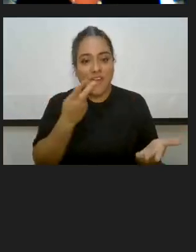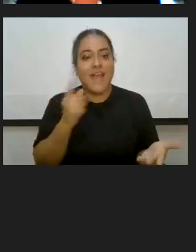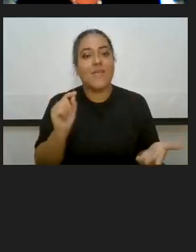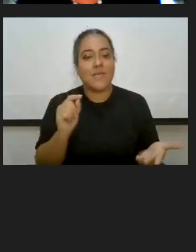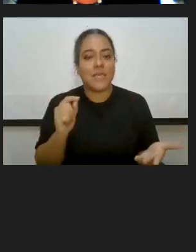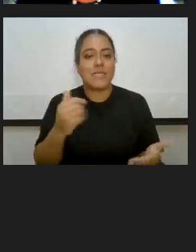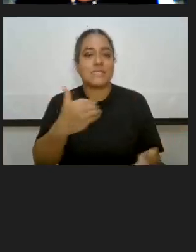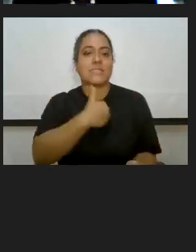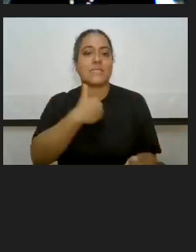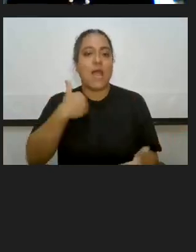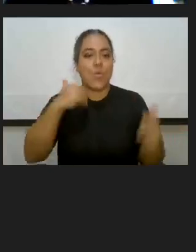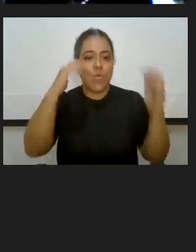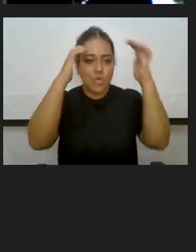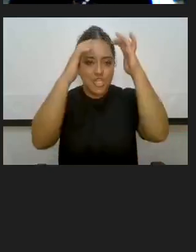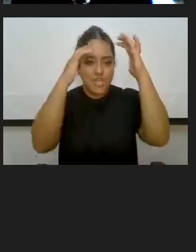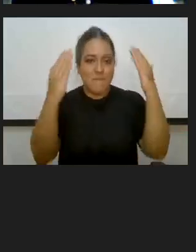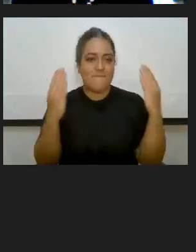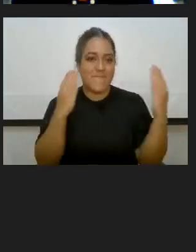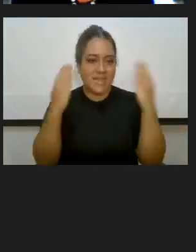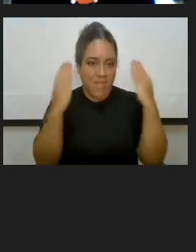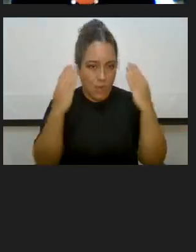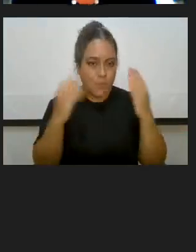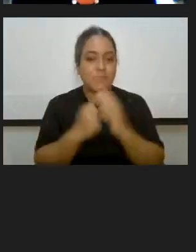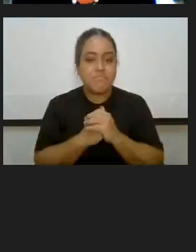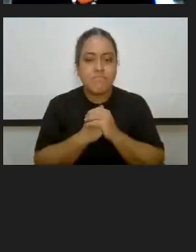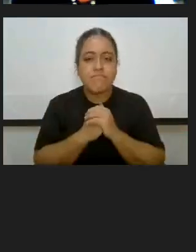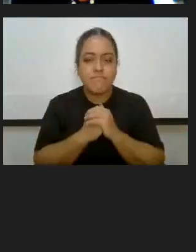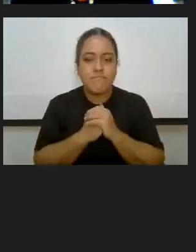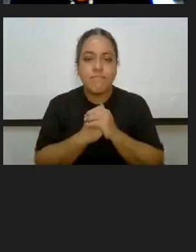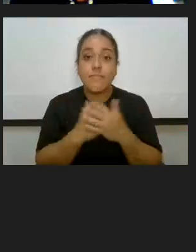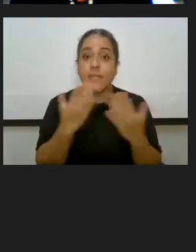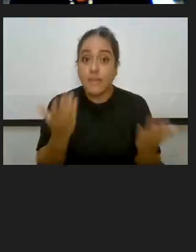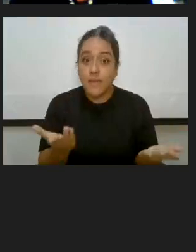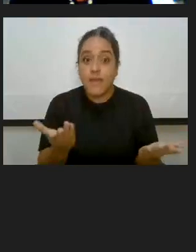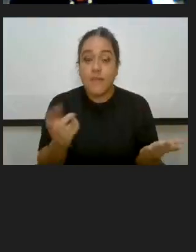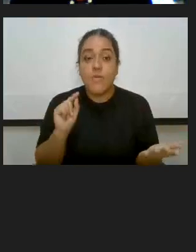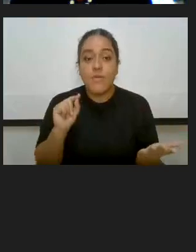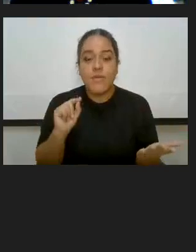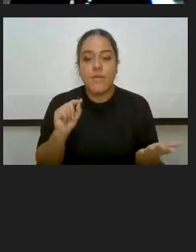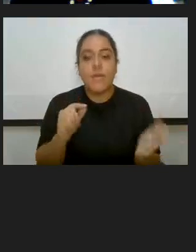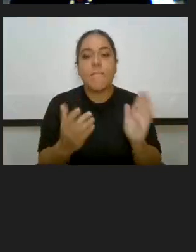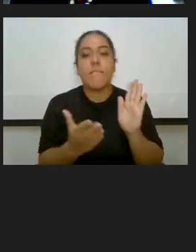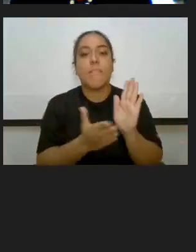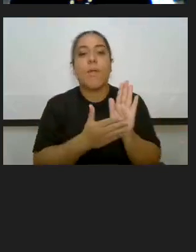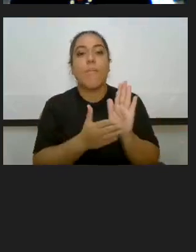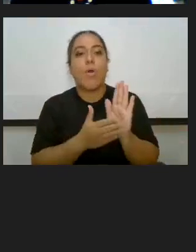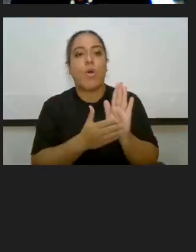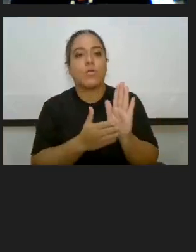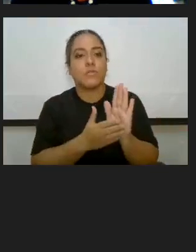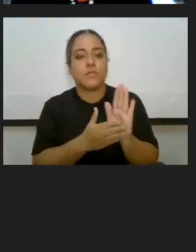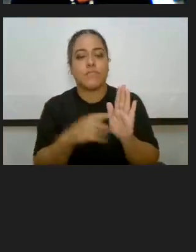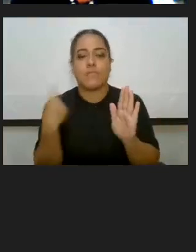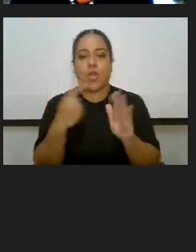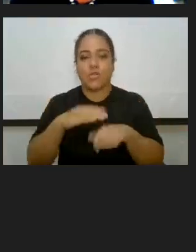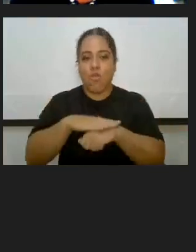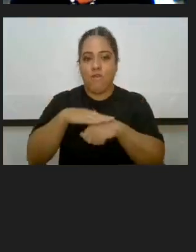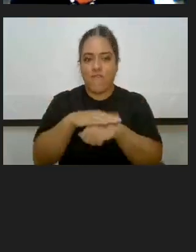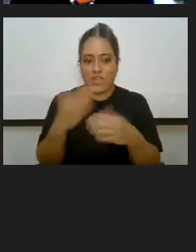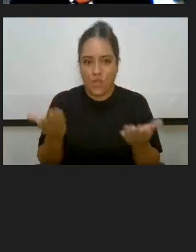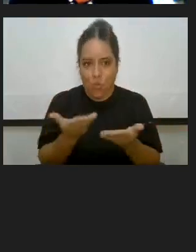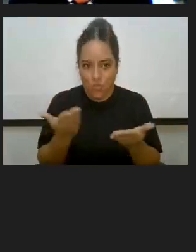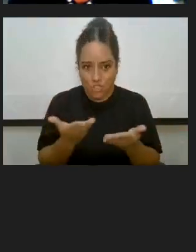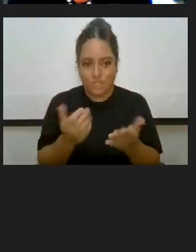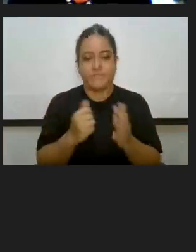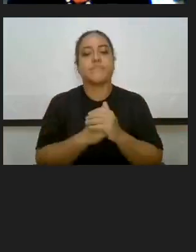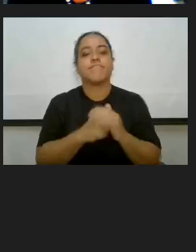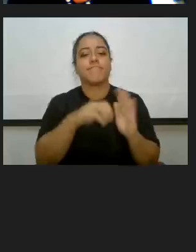mental. E aí eu apresento a vocês a proposta da nossa conversa hoje. Então,